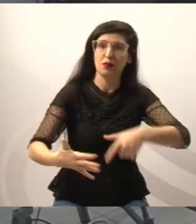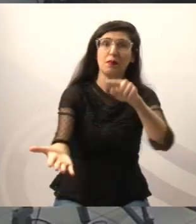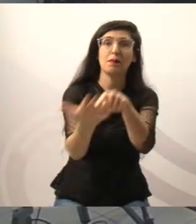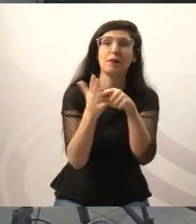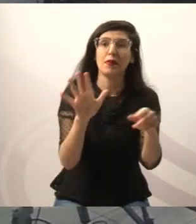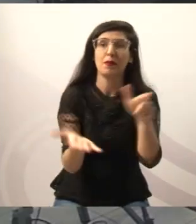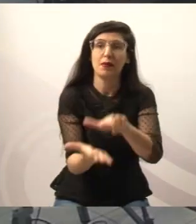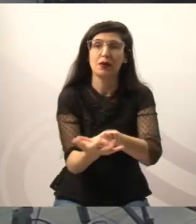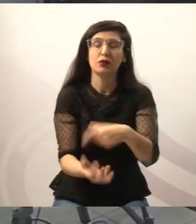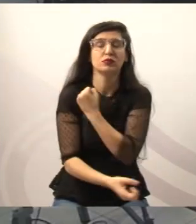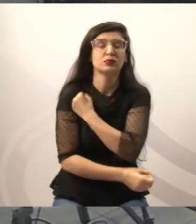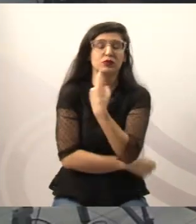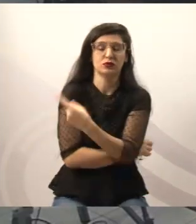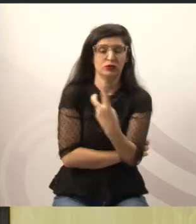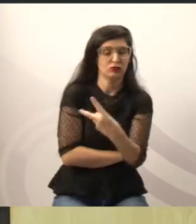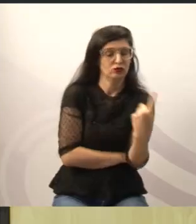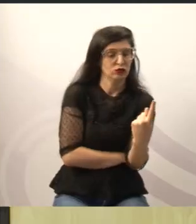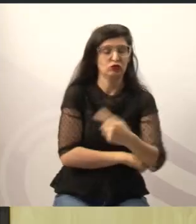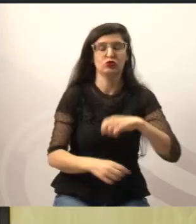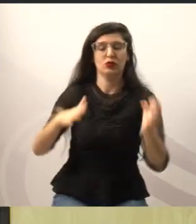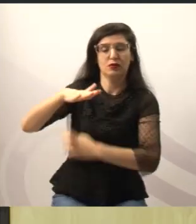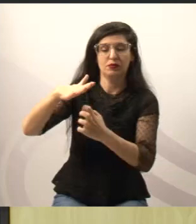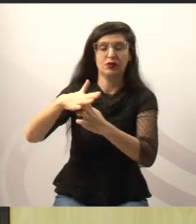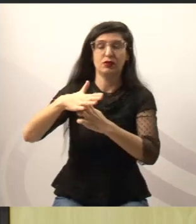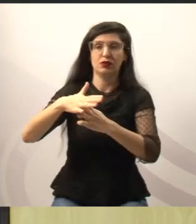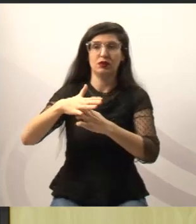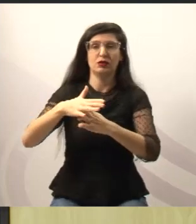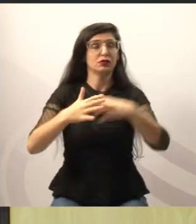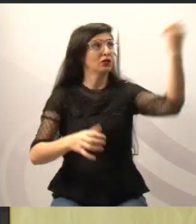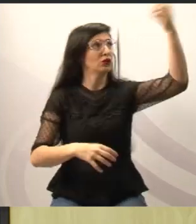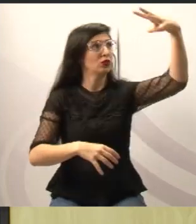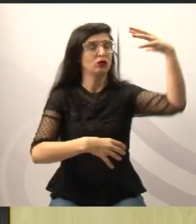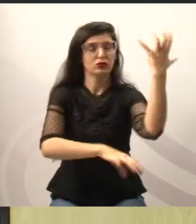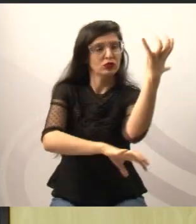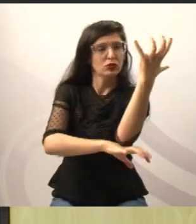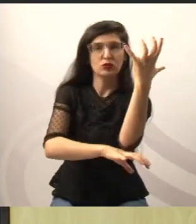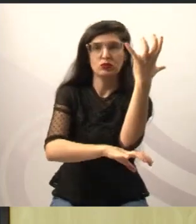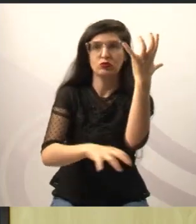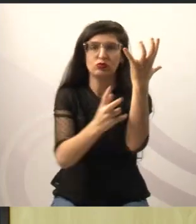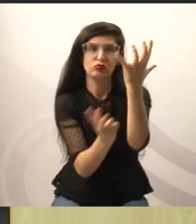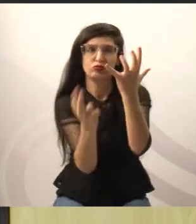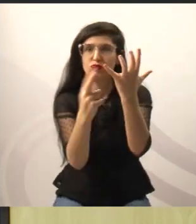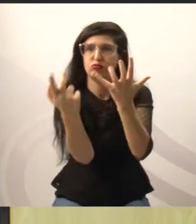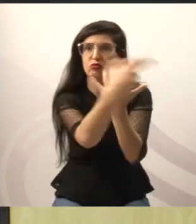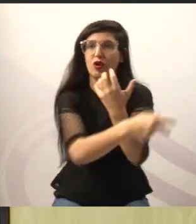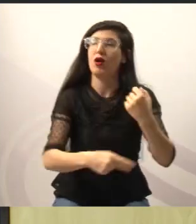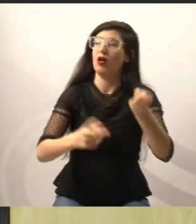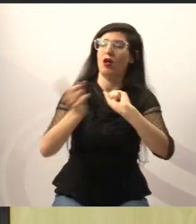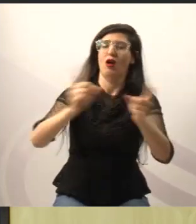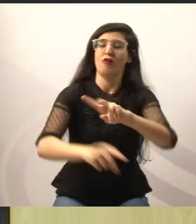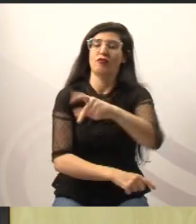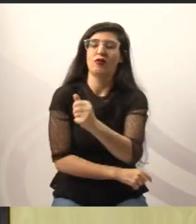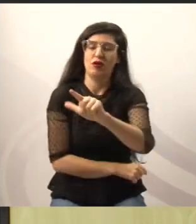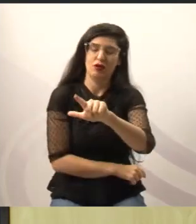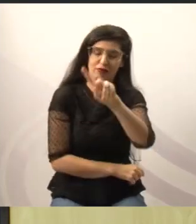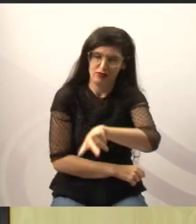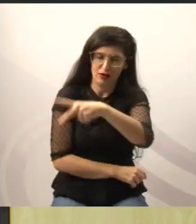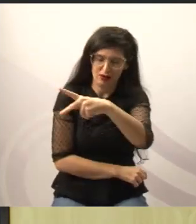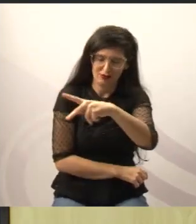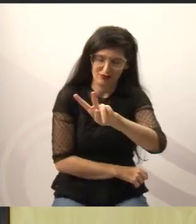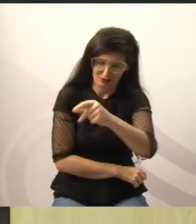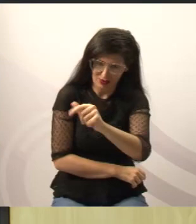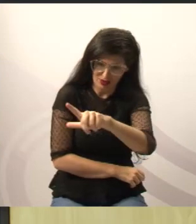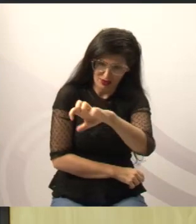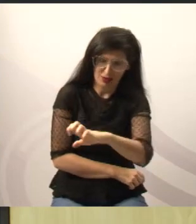121. A EDP solicitando poda de segurança das árvores localizadas no entroncamento da Avenida Vale do Paraíba com as Ruas das